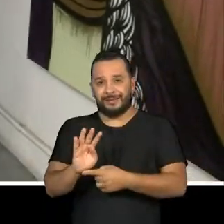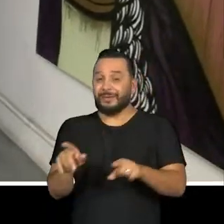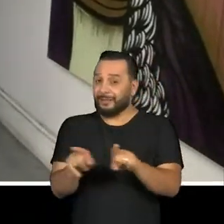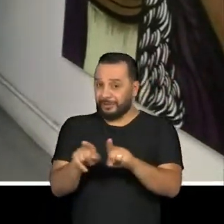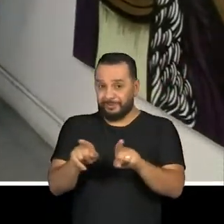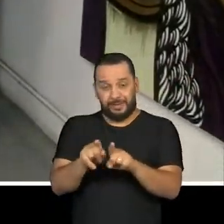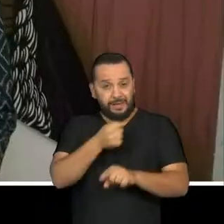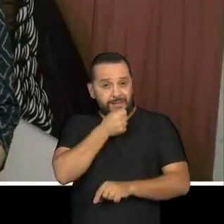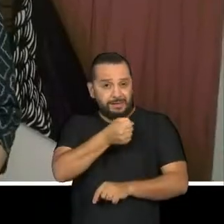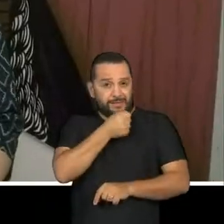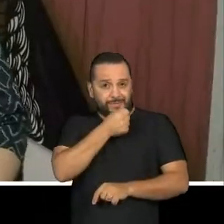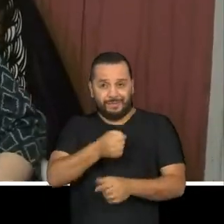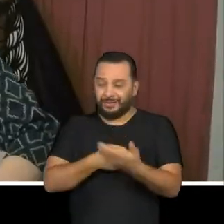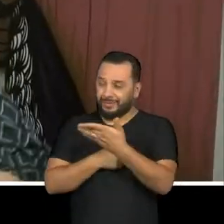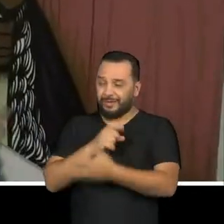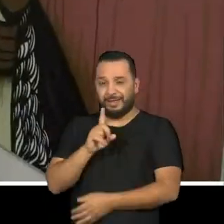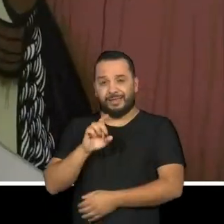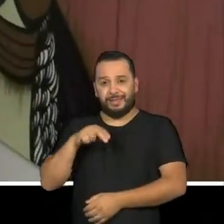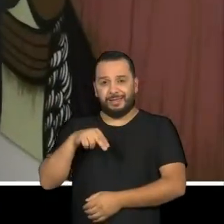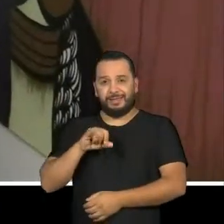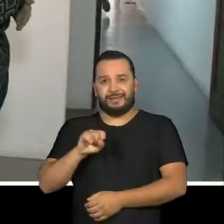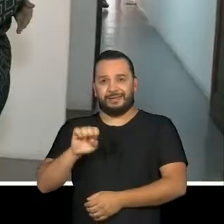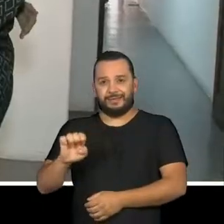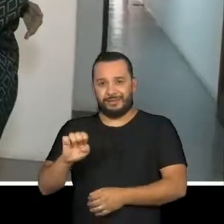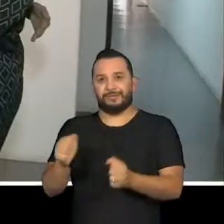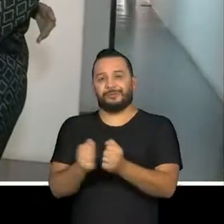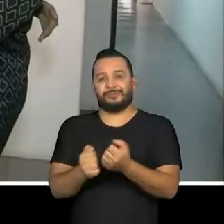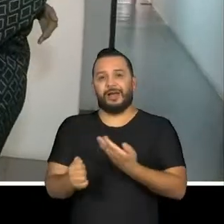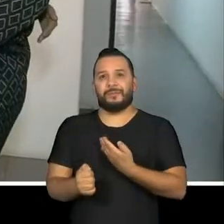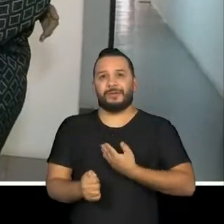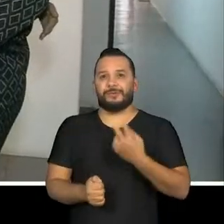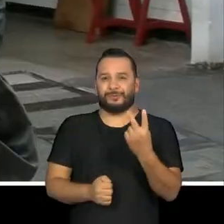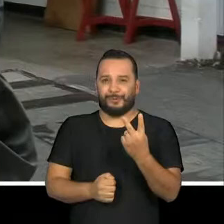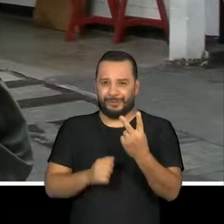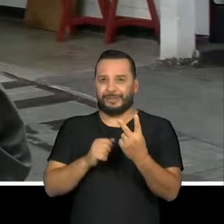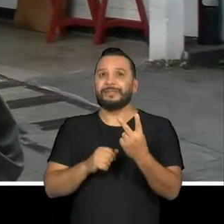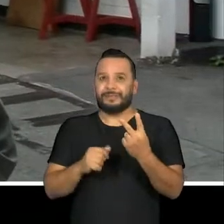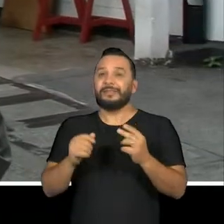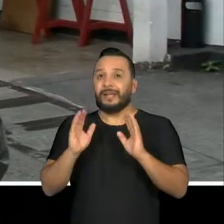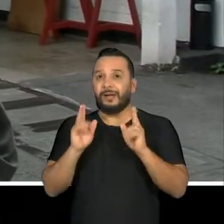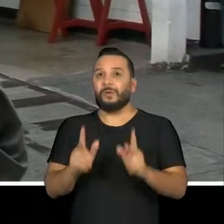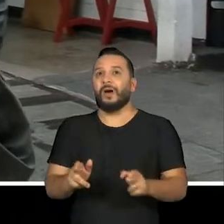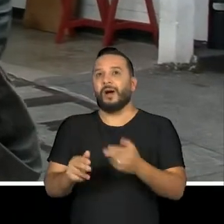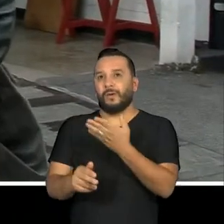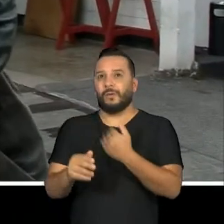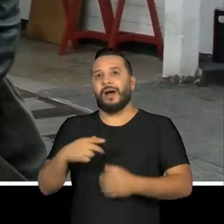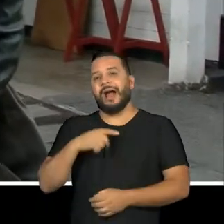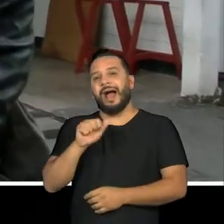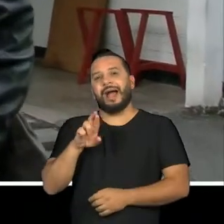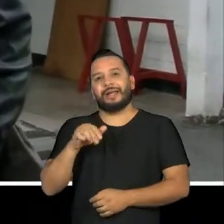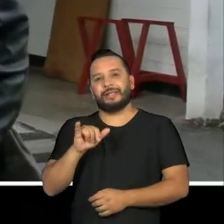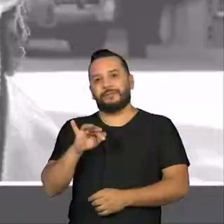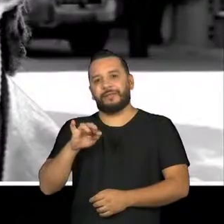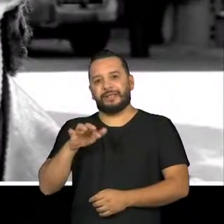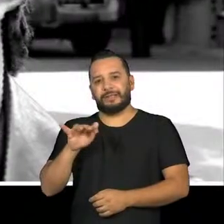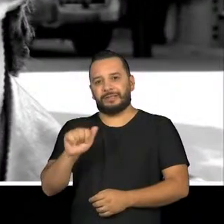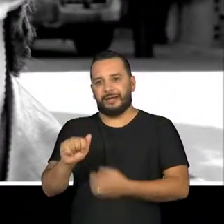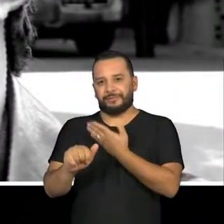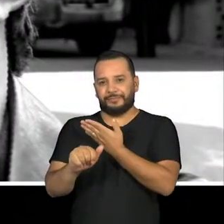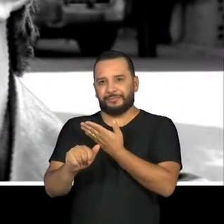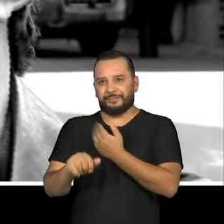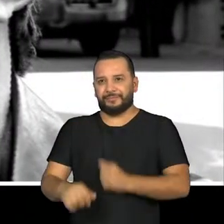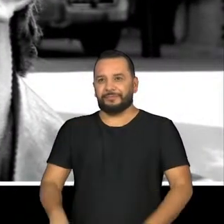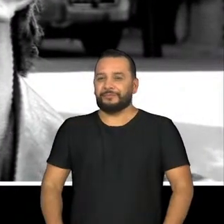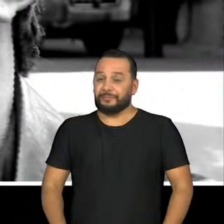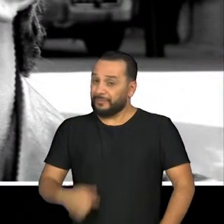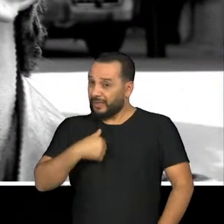A entrevista com a Denise será conduzida por 2 colegas de trabalho, como é o caso do ator Ari França. Eu tenho a